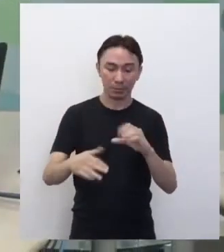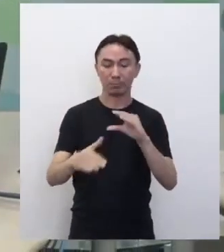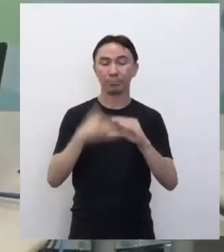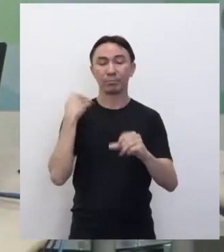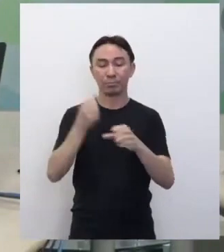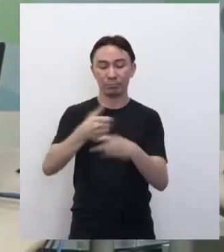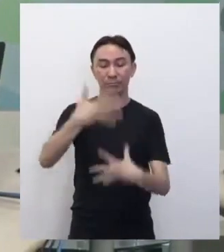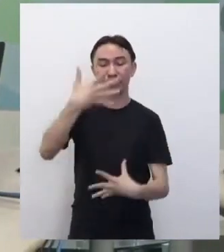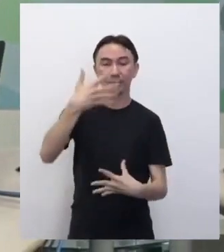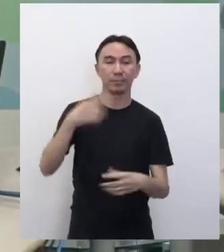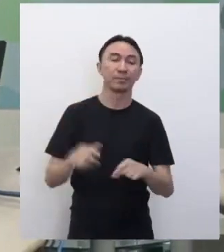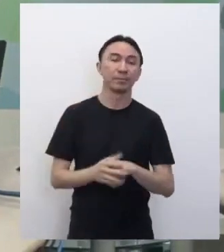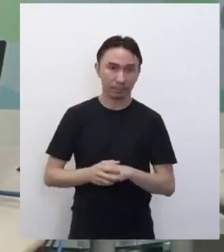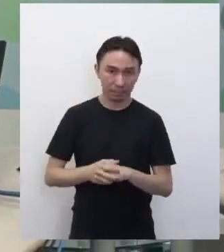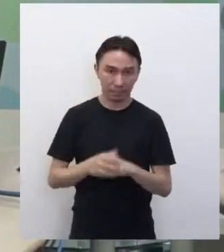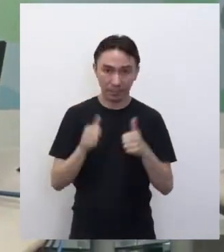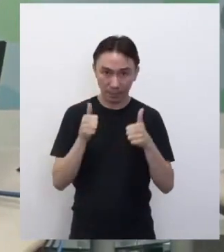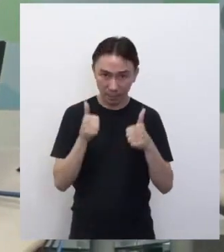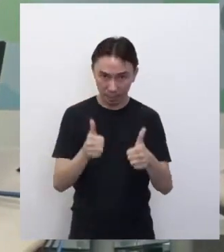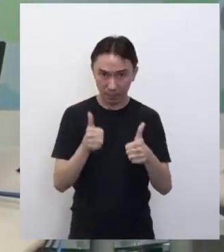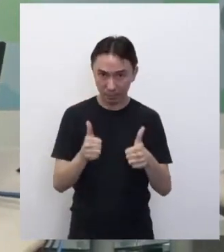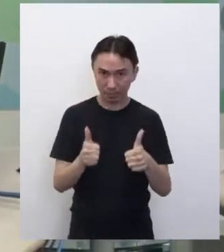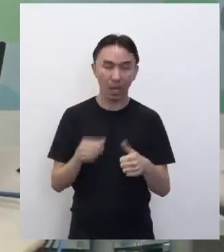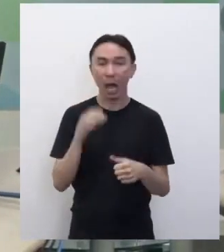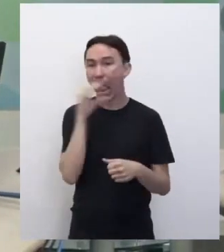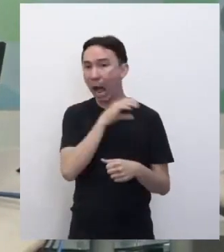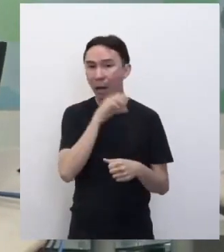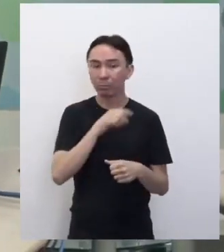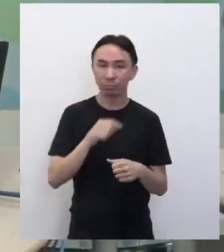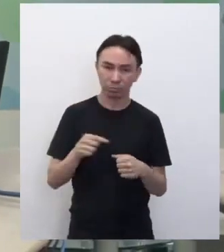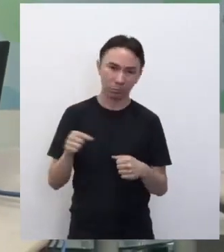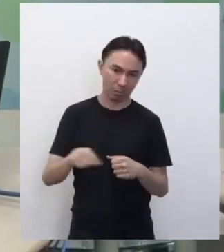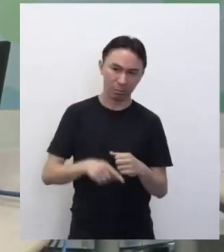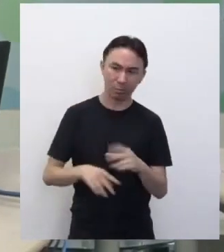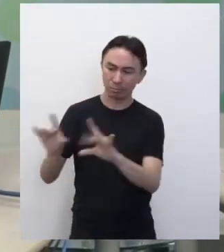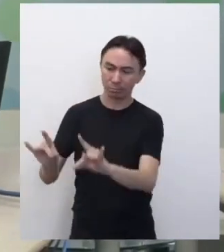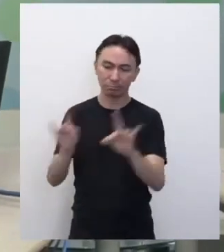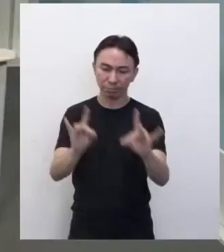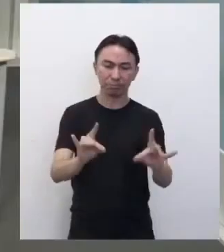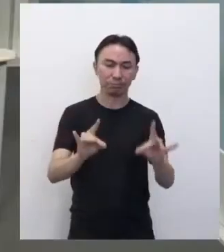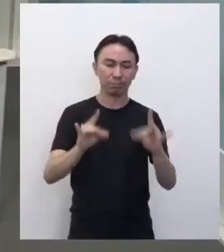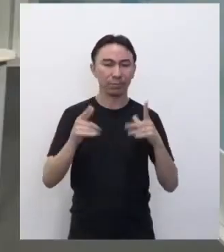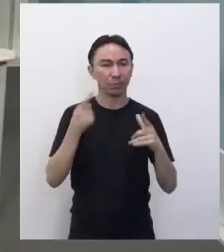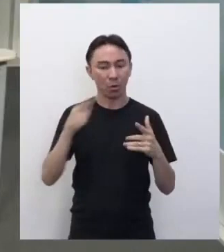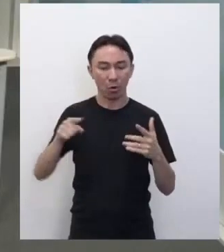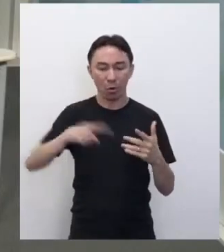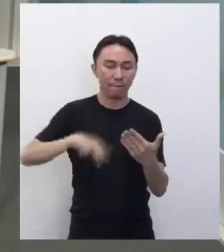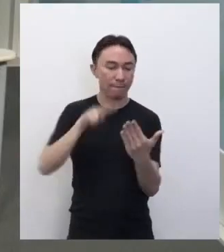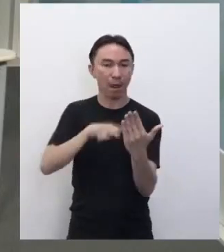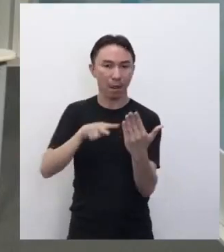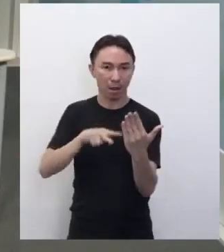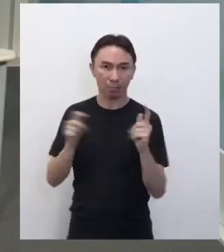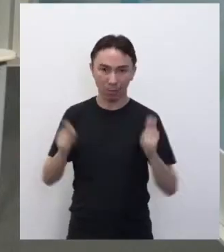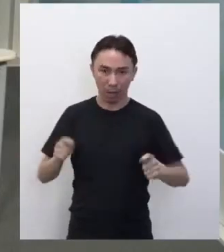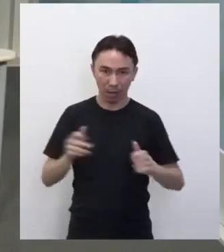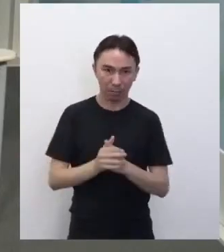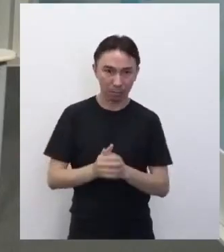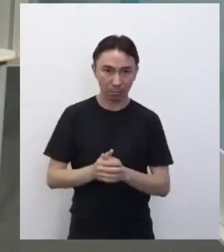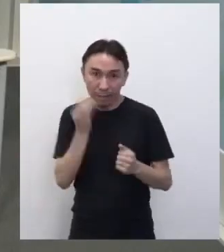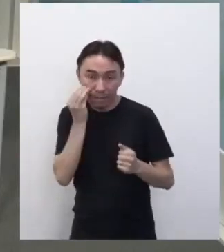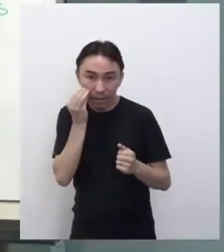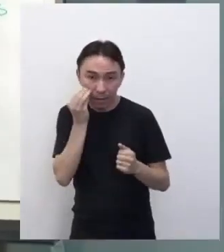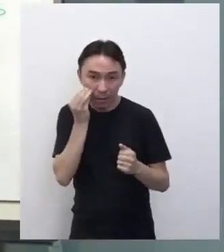os professores, no chat dos professores, e aí fica mais rápido para vocês copiarem e mais rápido para a gente ler também. Perfeito. Então, vamos tentar fazer